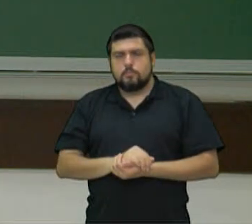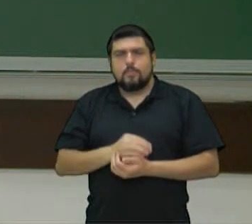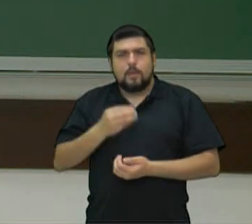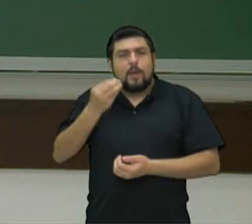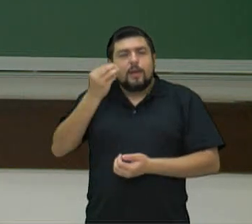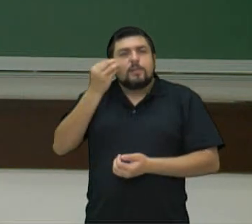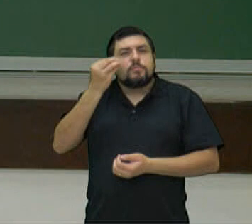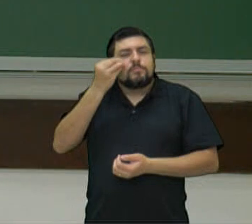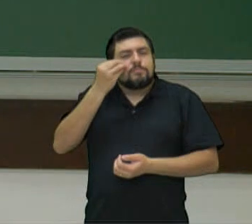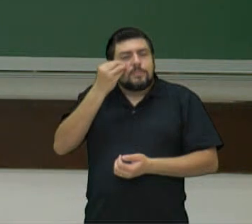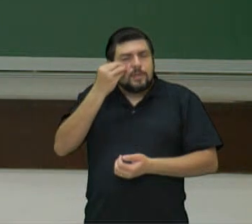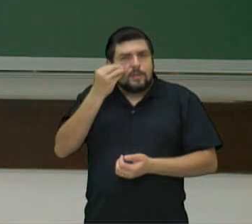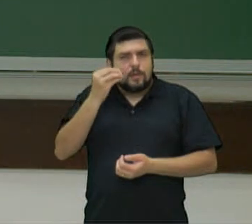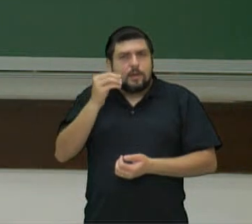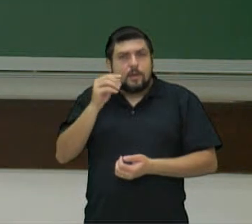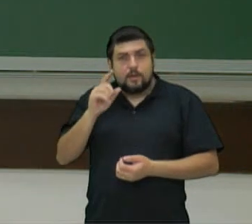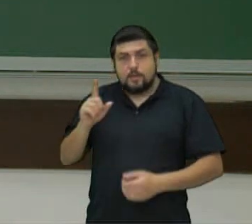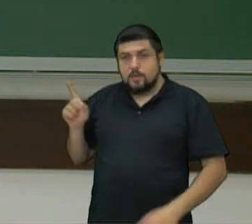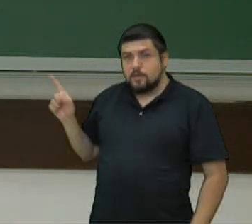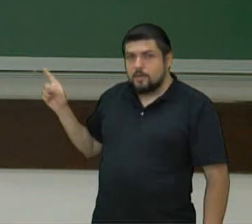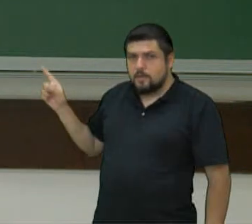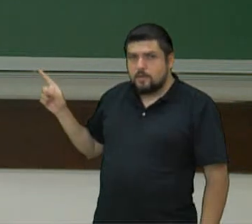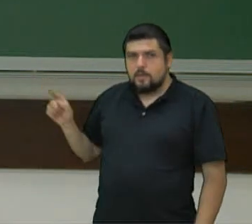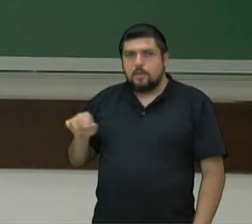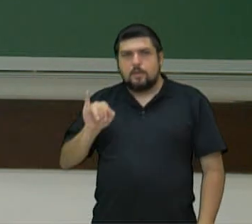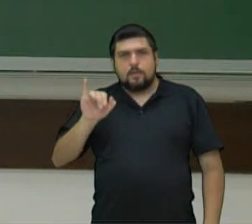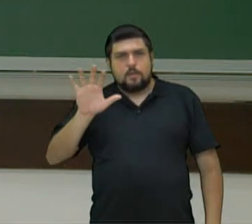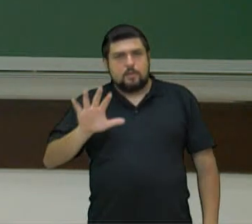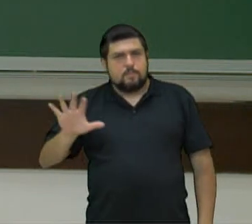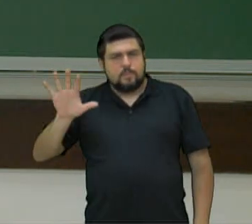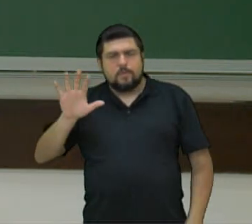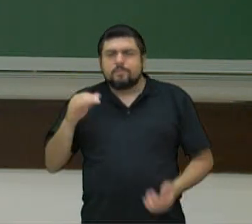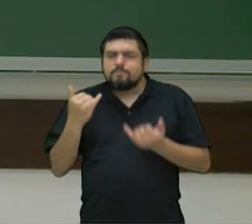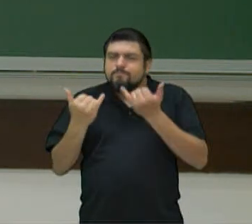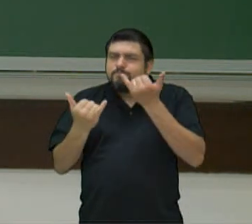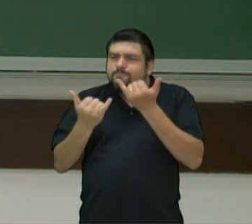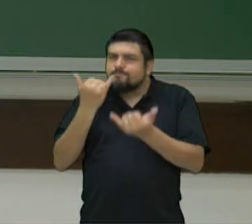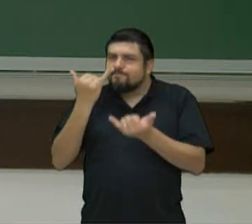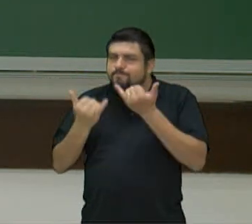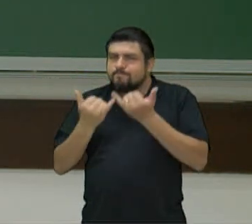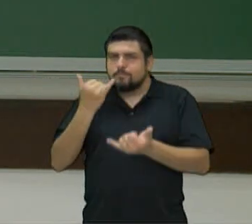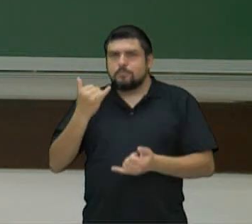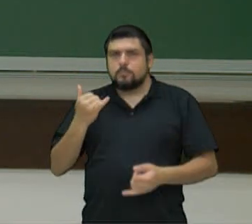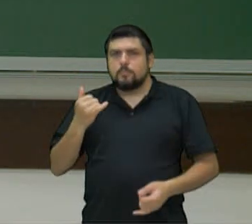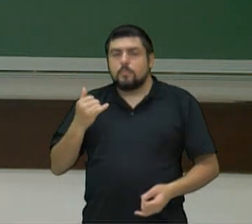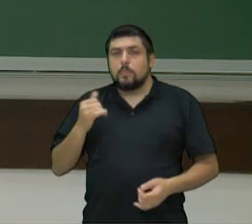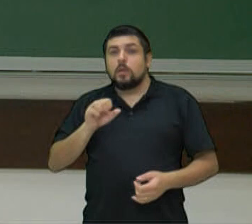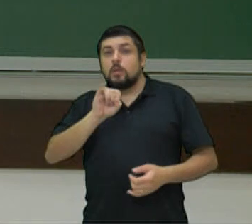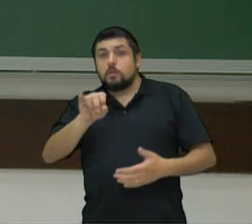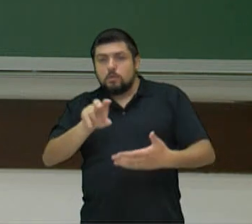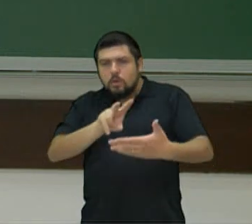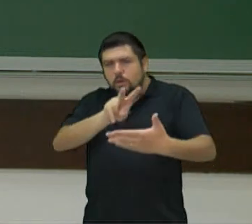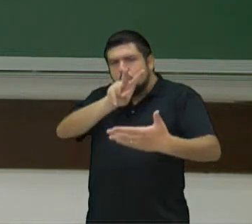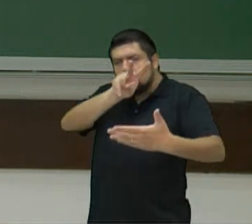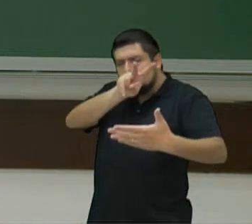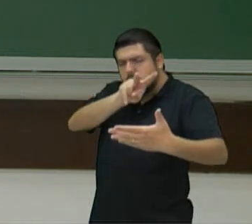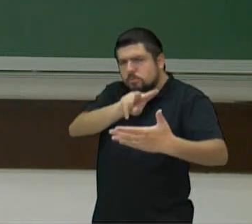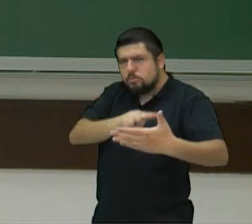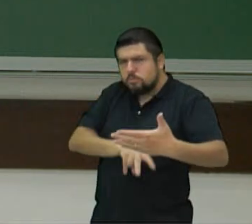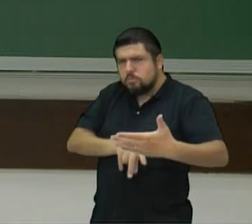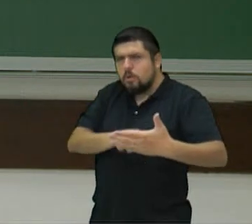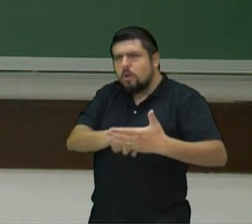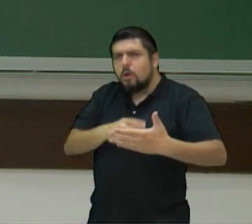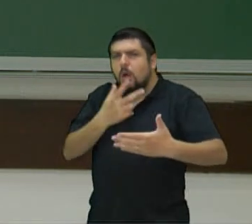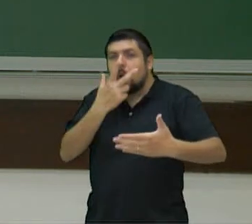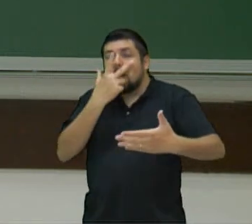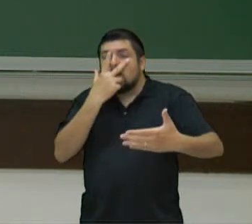imagem que mais ou menos exemplificasse isso, que foi a imagem que eu coloquei ali. A gente tem essa sensação quando nós lemos